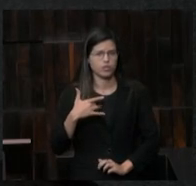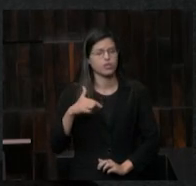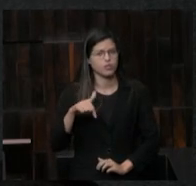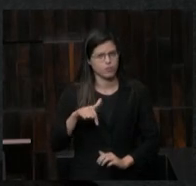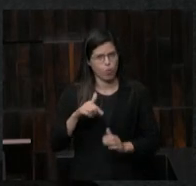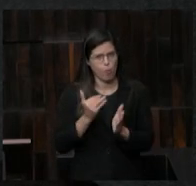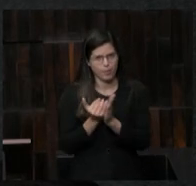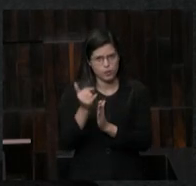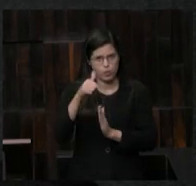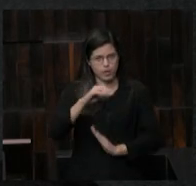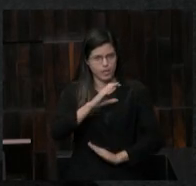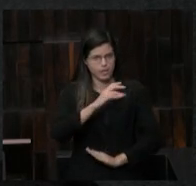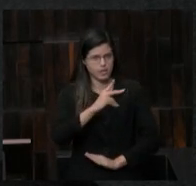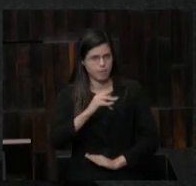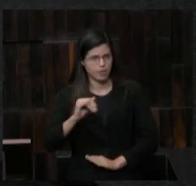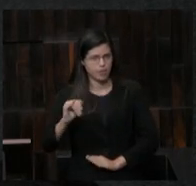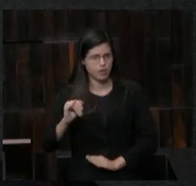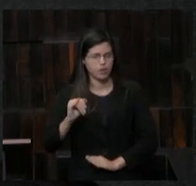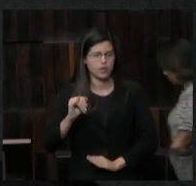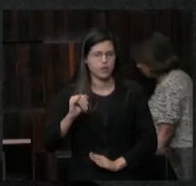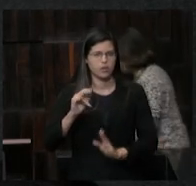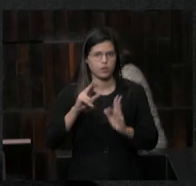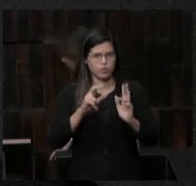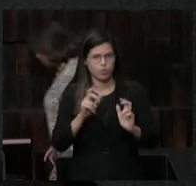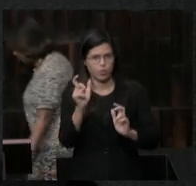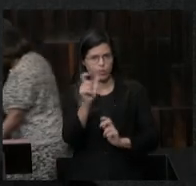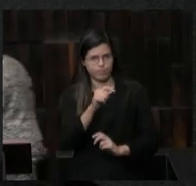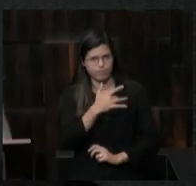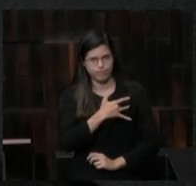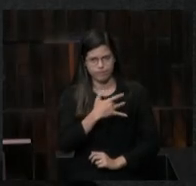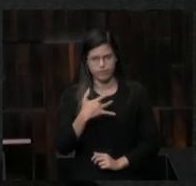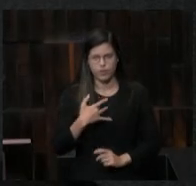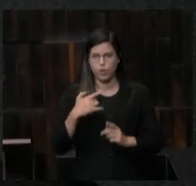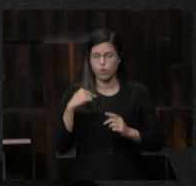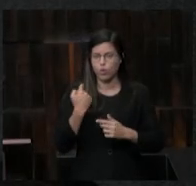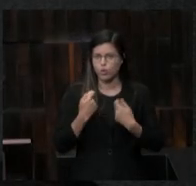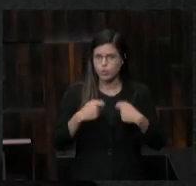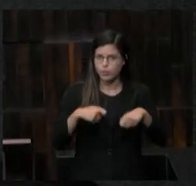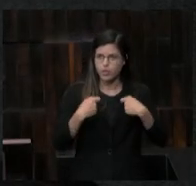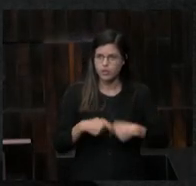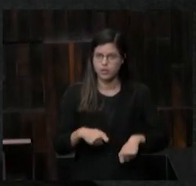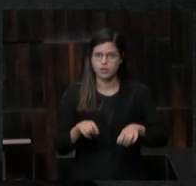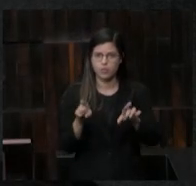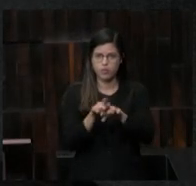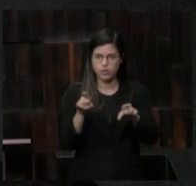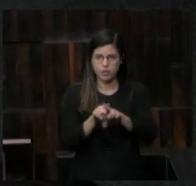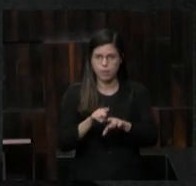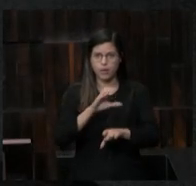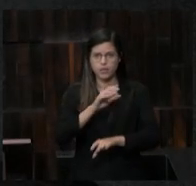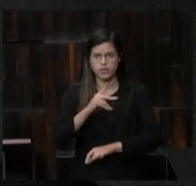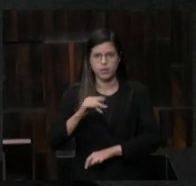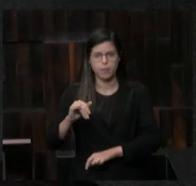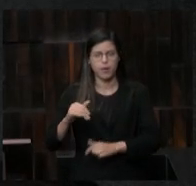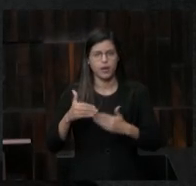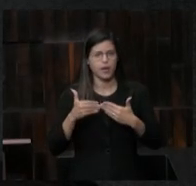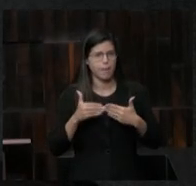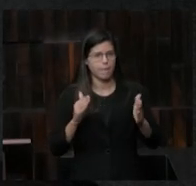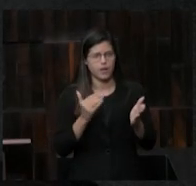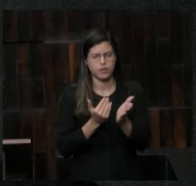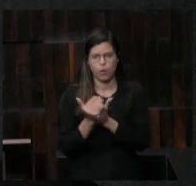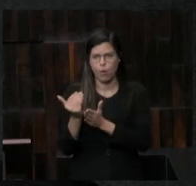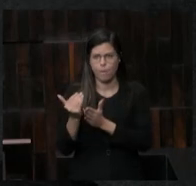CPI dos planos de saúde. Nós precisamos que essa CPI também seja aberta